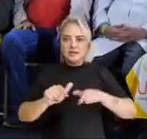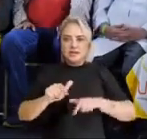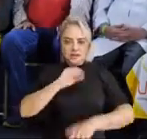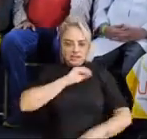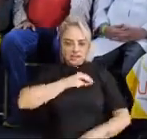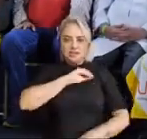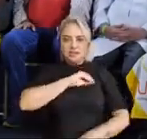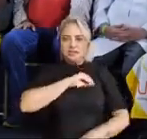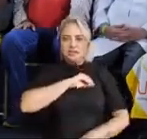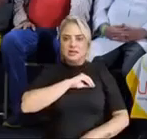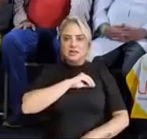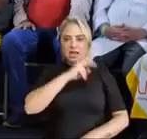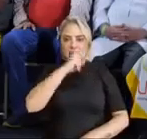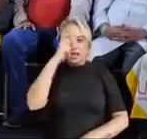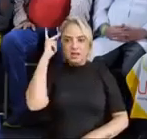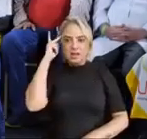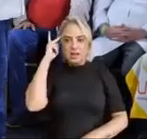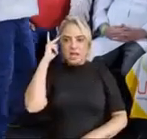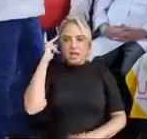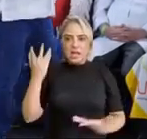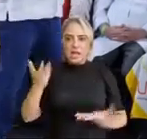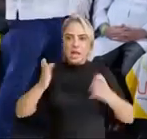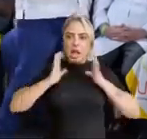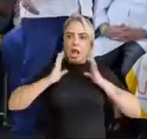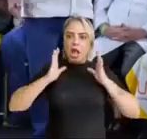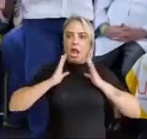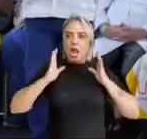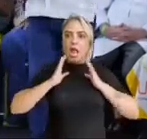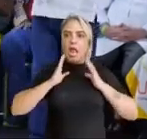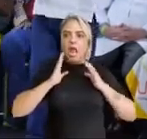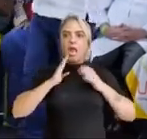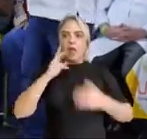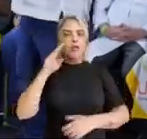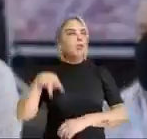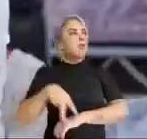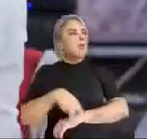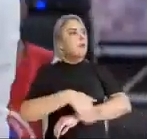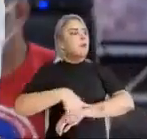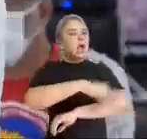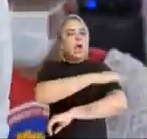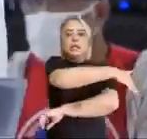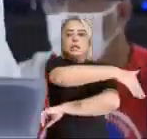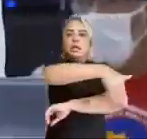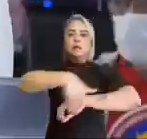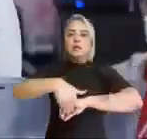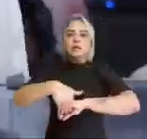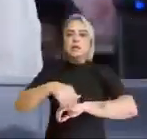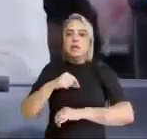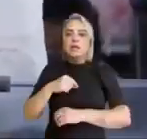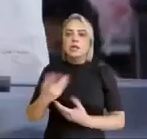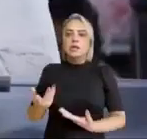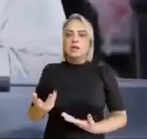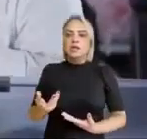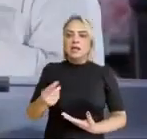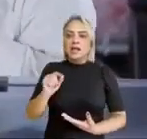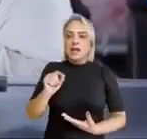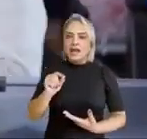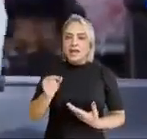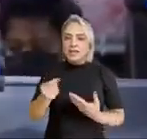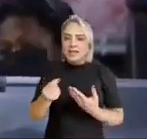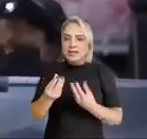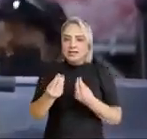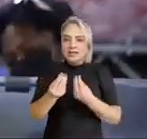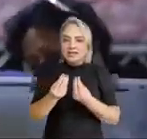as pessoas que são ricas, quando passa por uma praça, ali quando a gente passa no Glicério, aquela quantidade de crianças